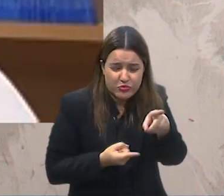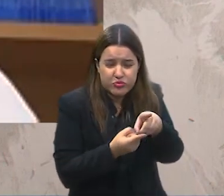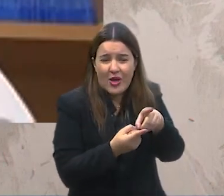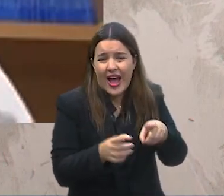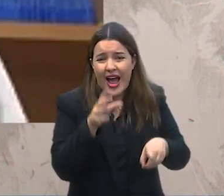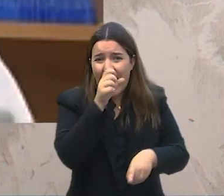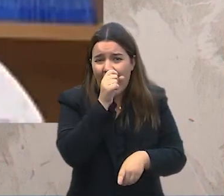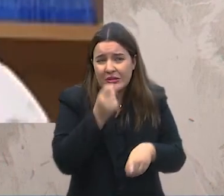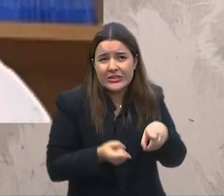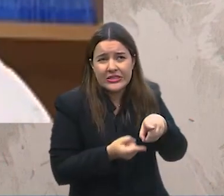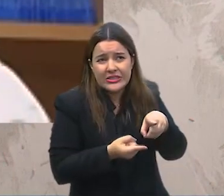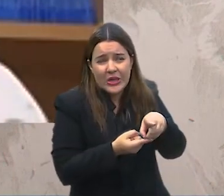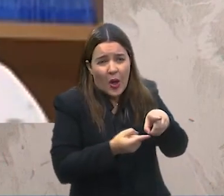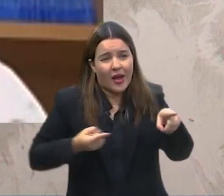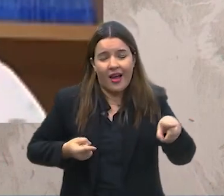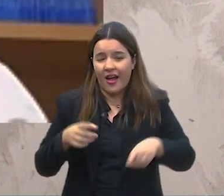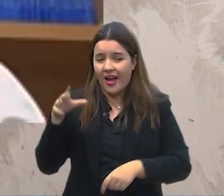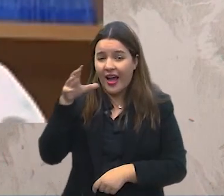coisa absolutamente